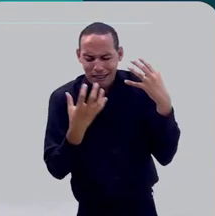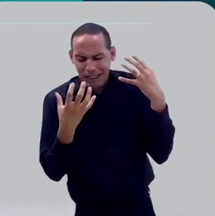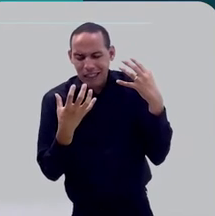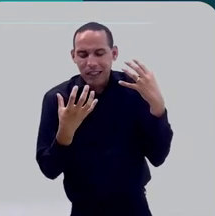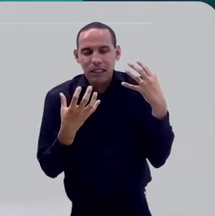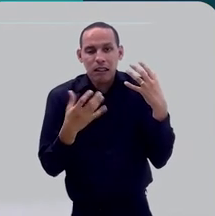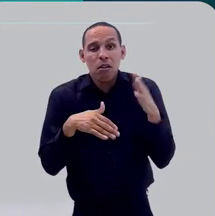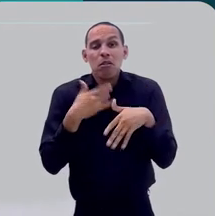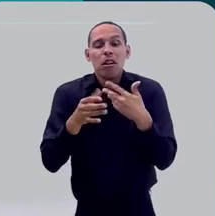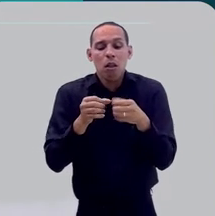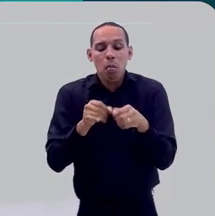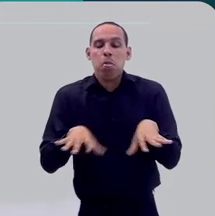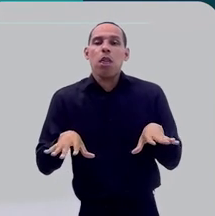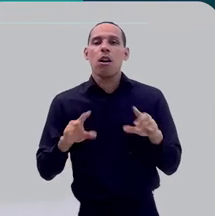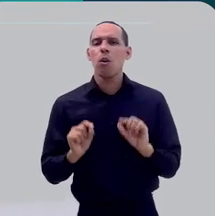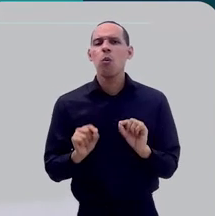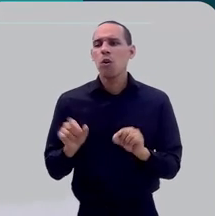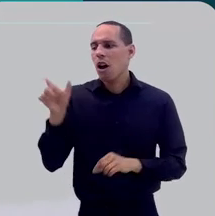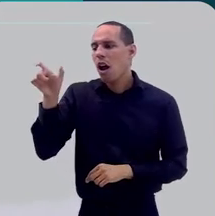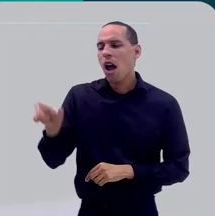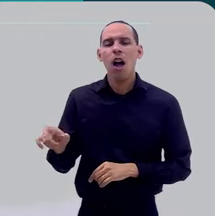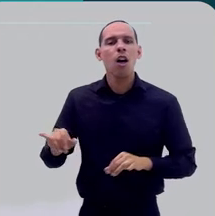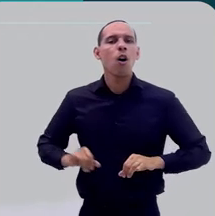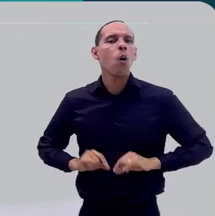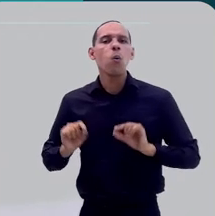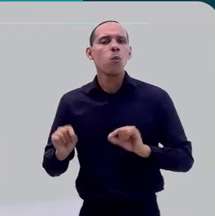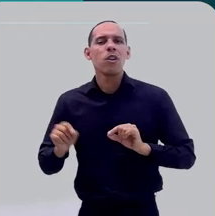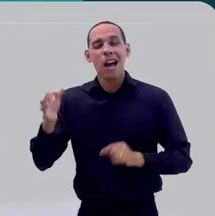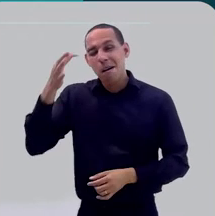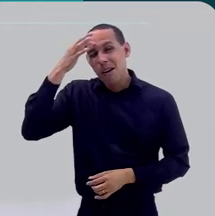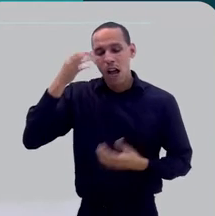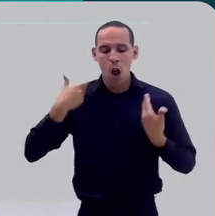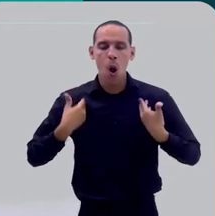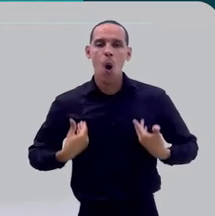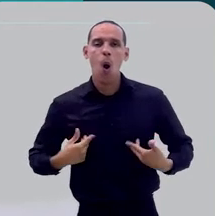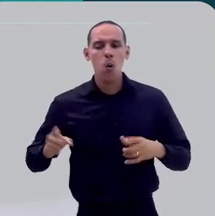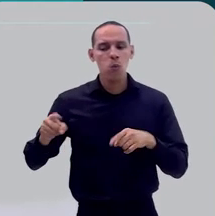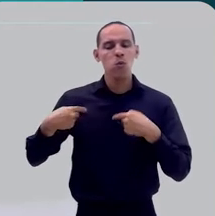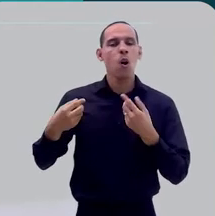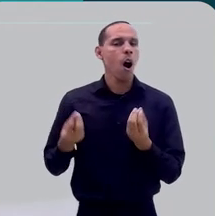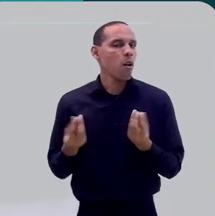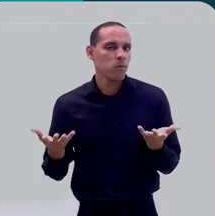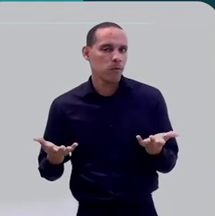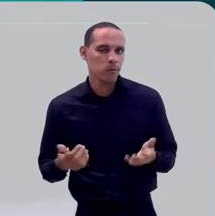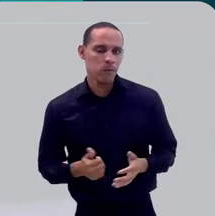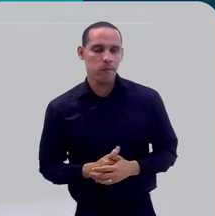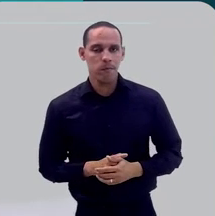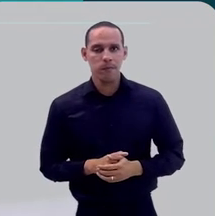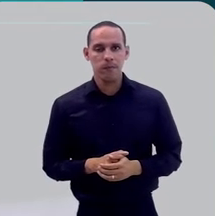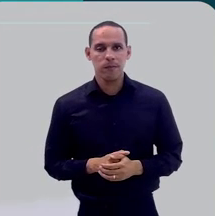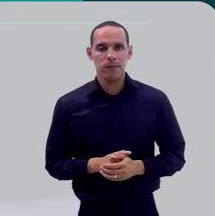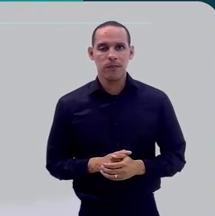Pressionado? Quais os prejuízos que isso traz para essa pessoa mentalmente e fisicamente?